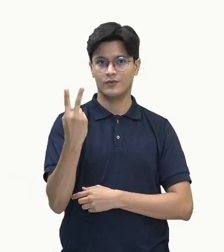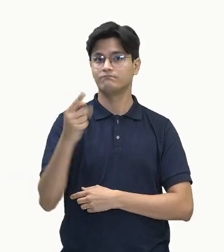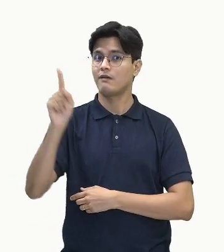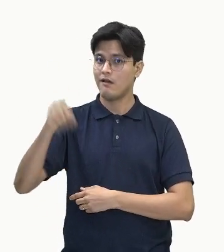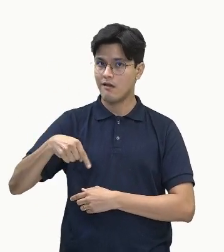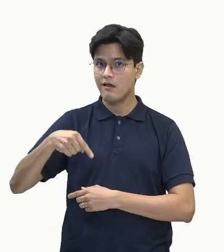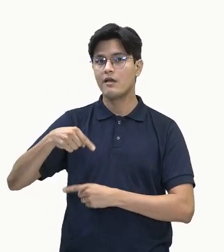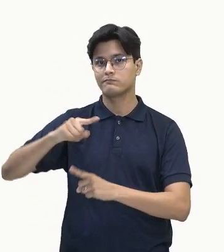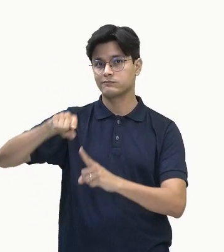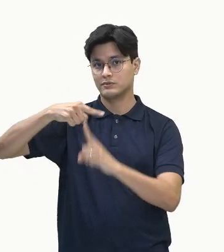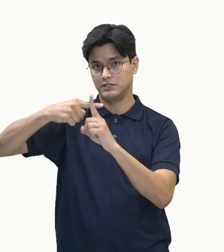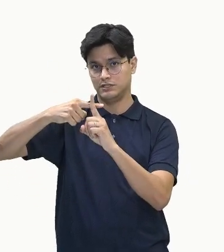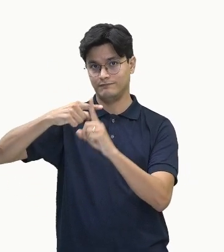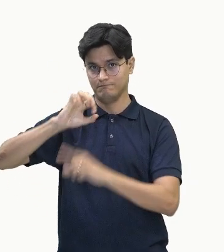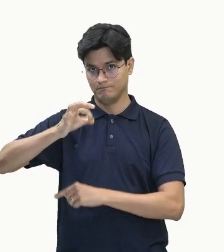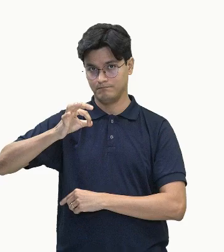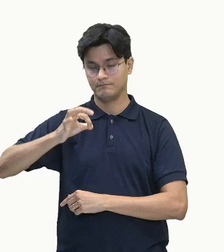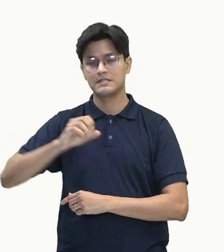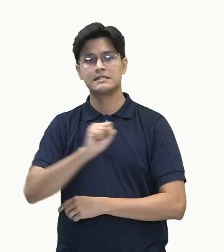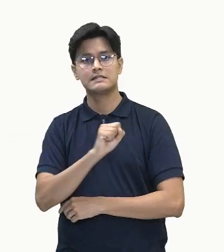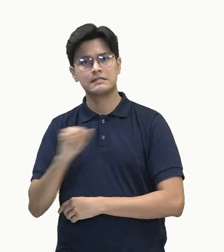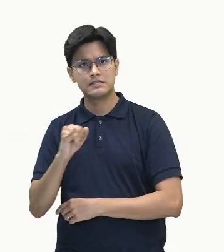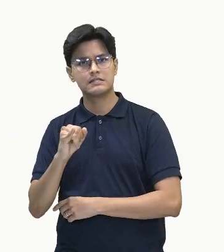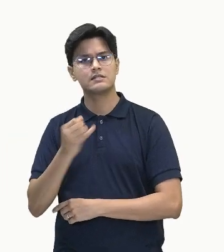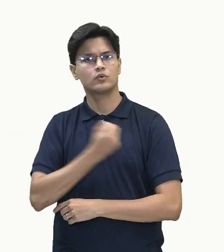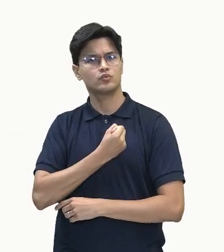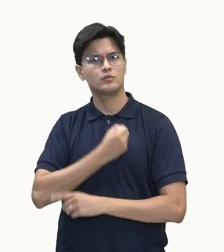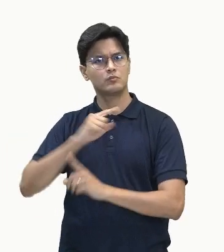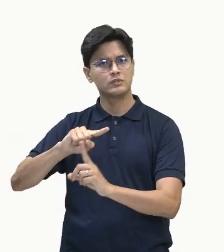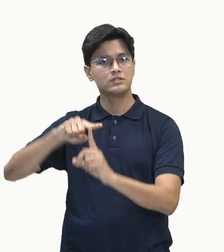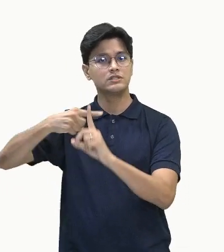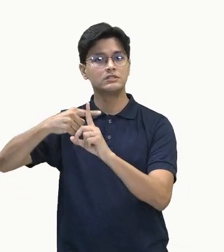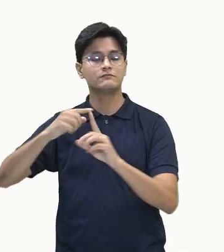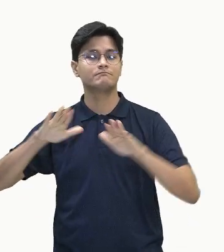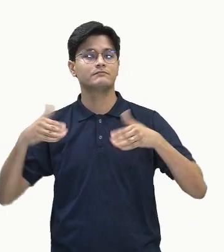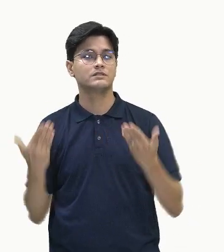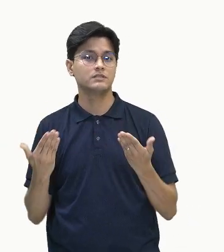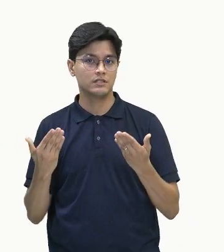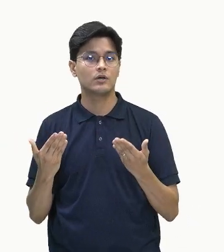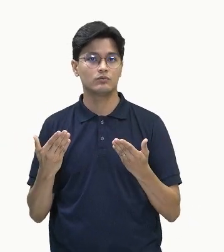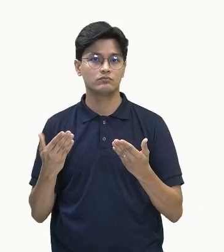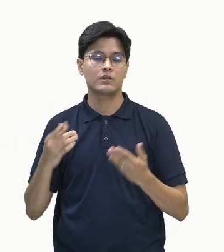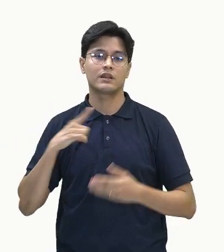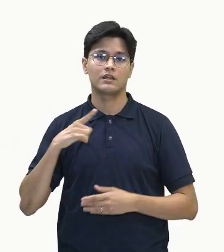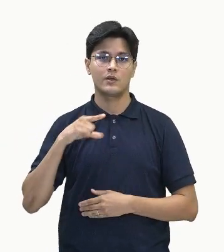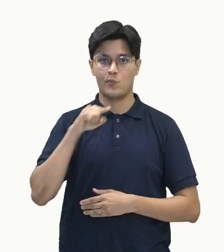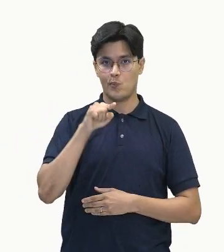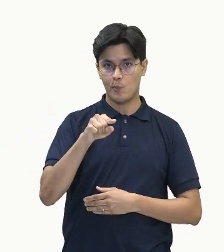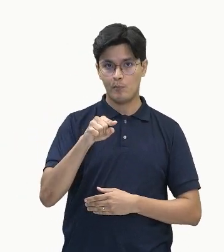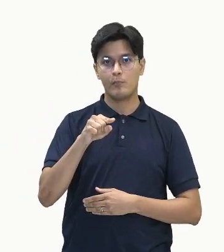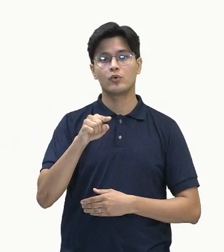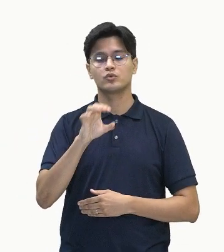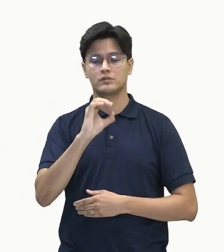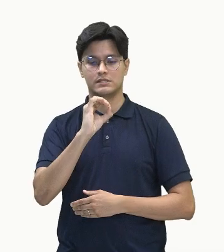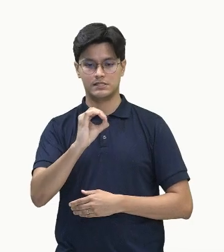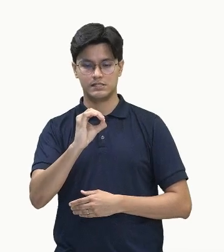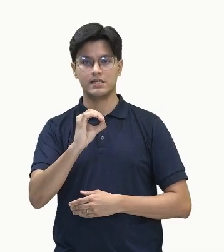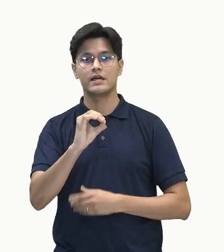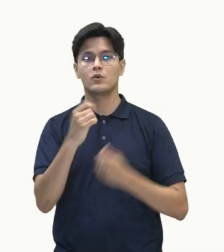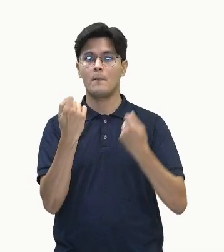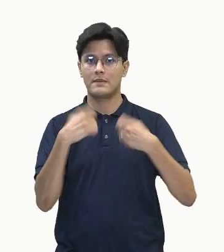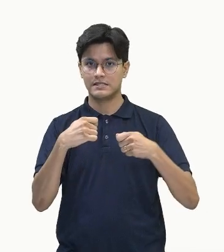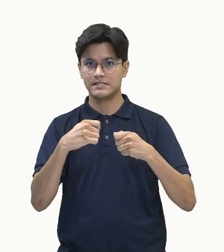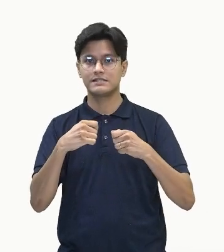positivo. Ora, se é um valor positivo, então, a partir do zero, nós devemos caminhar para a nossa